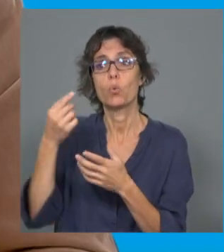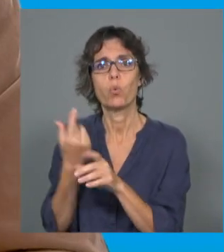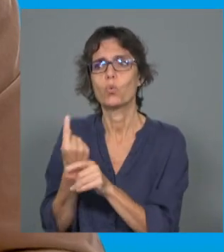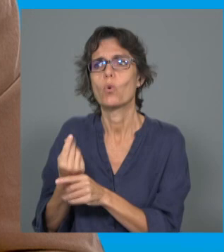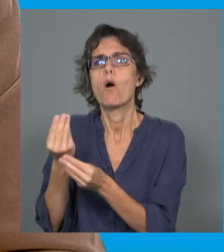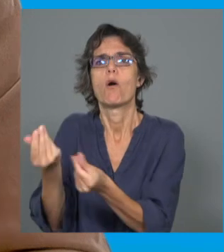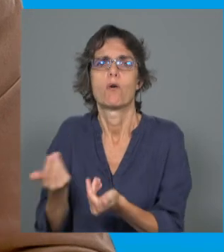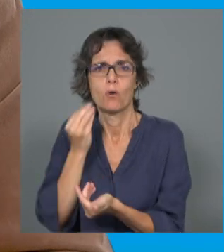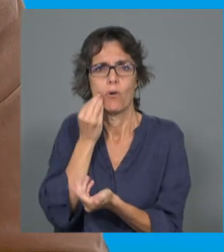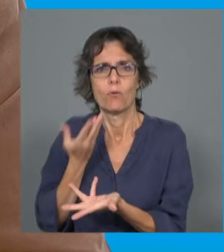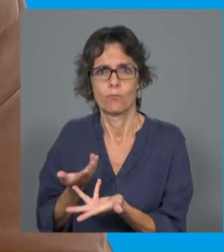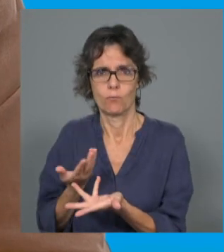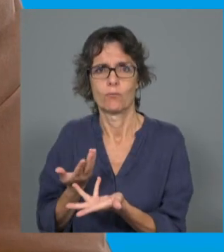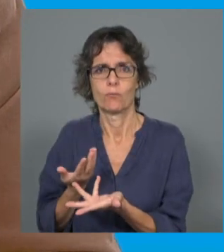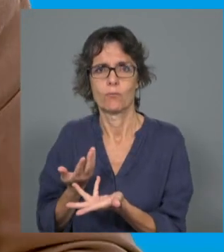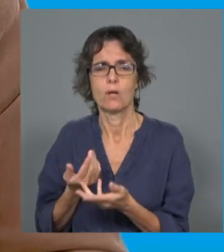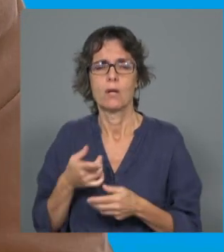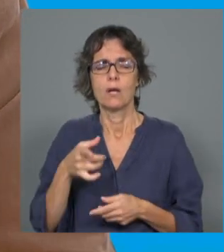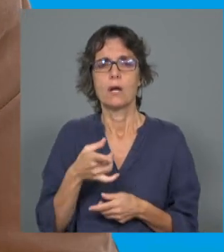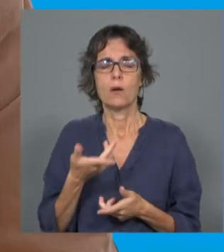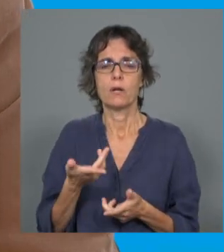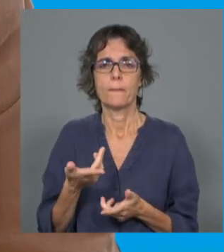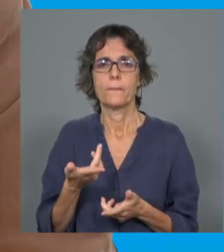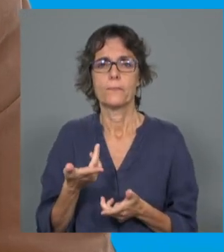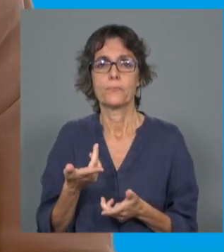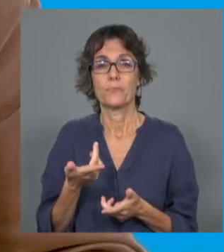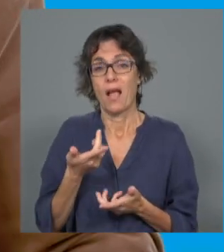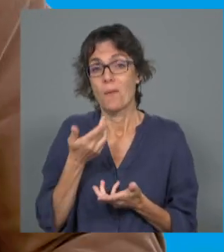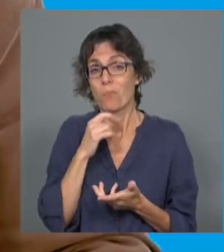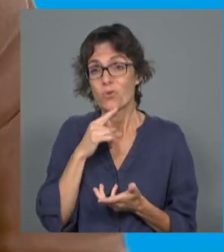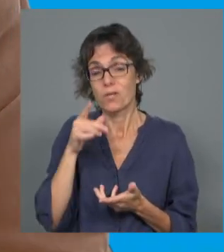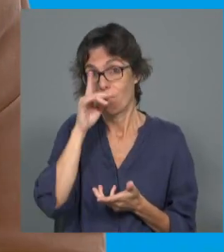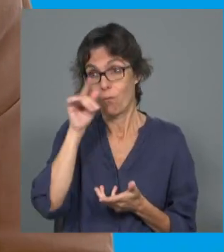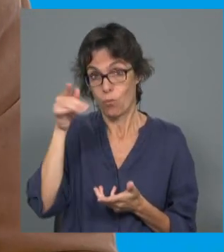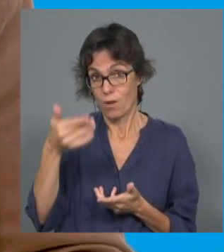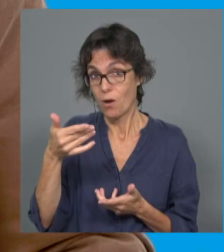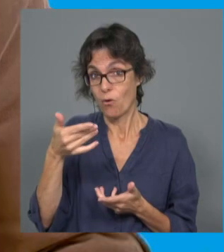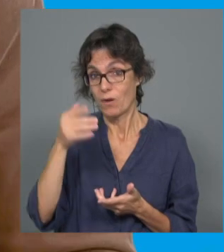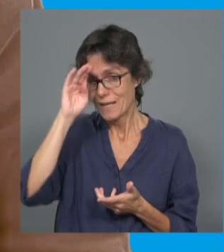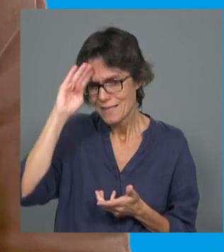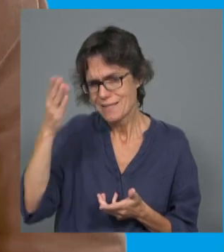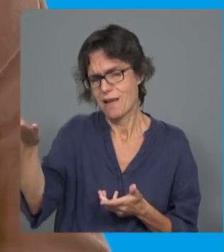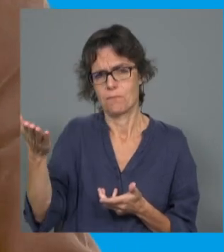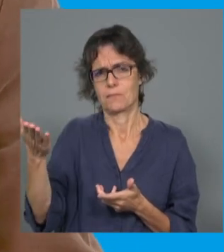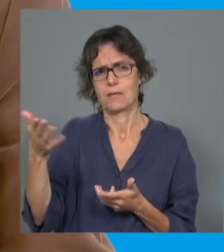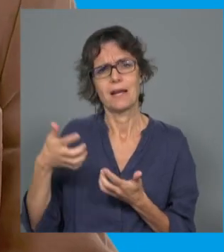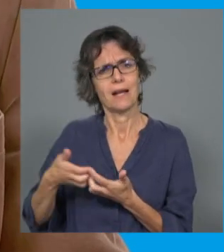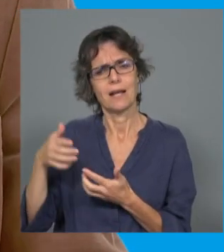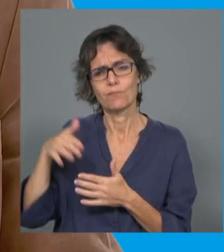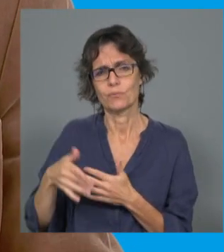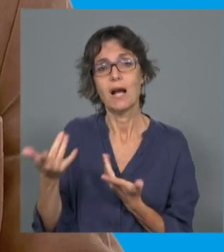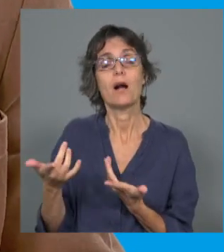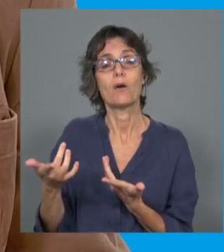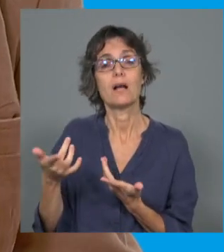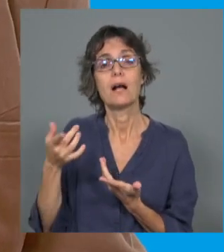vive. E, portanto, a médio prazo, Putin está condenado, digamos que ele já perdeu a guerra, ainda não sabe qual a